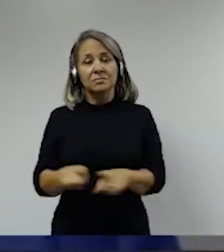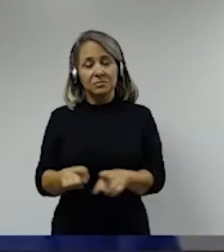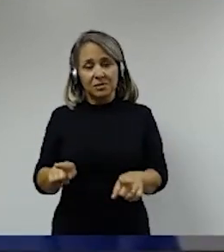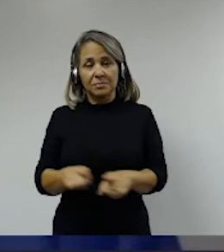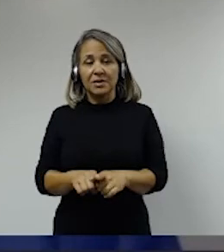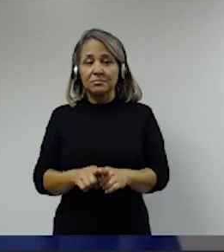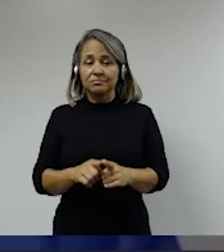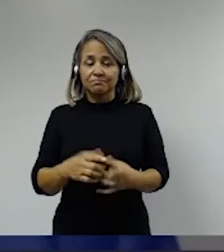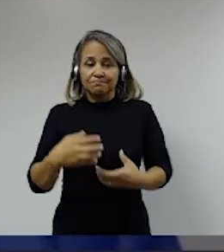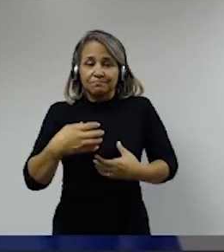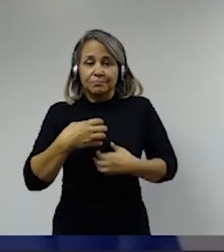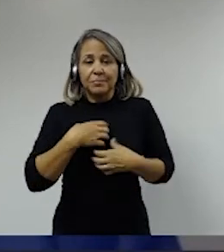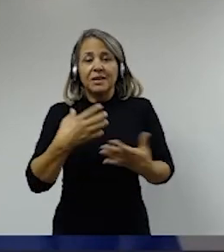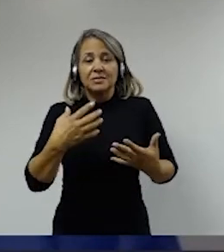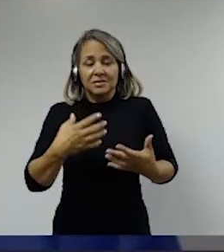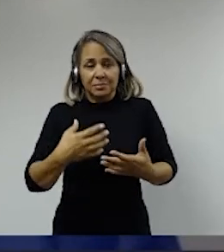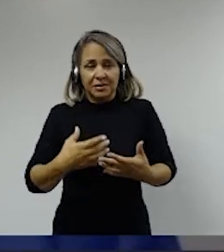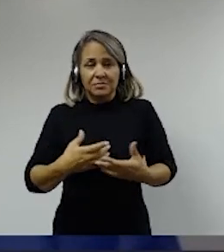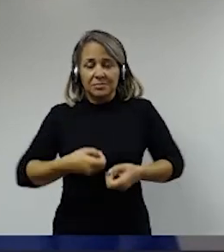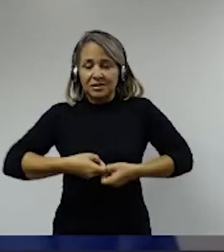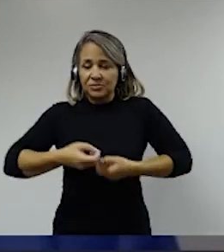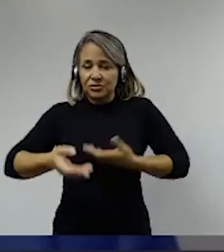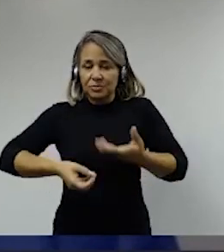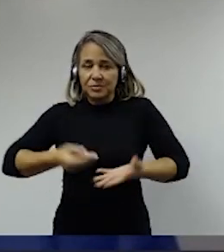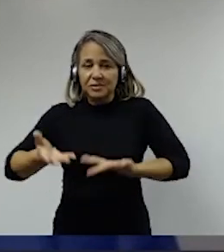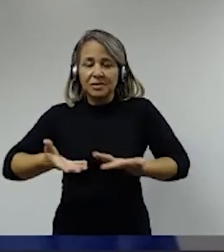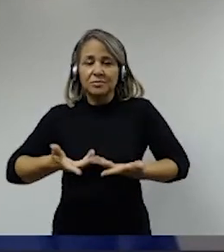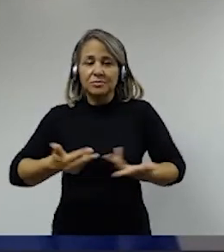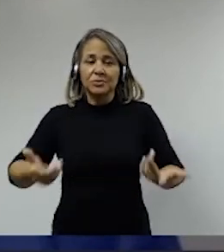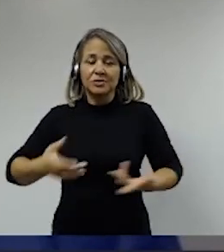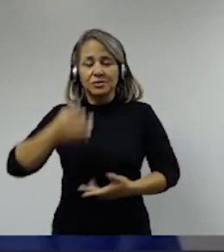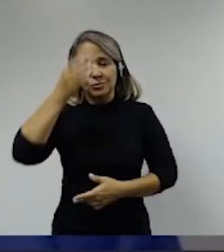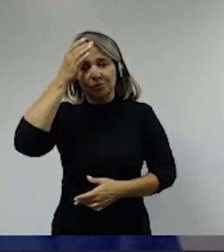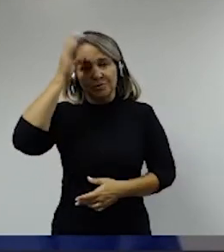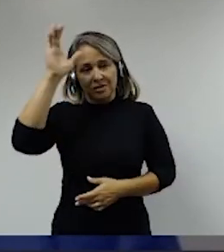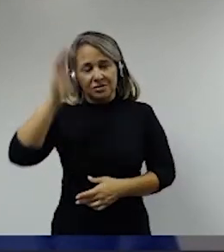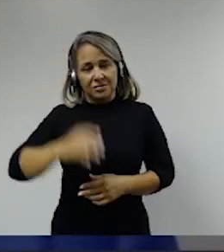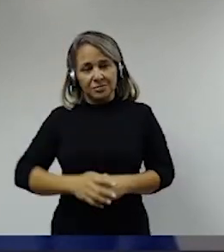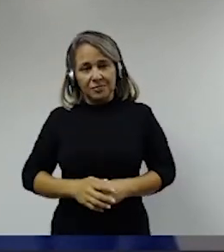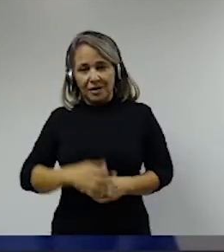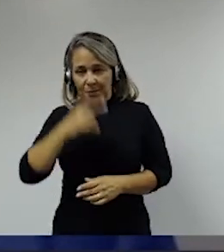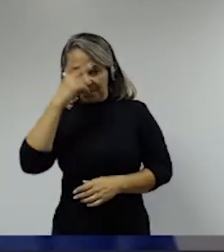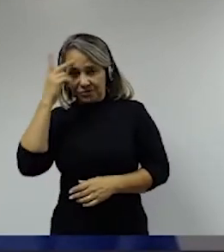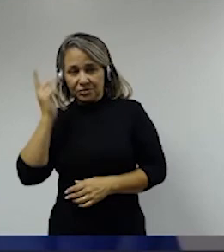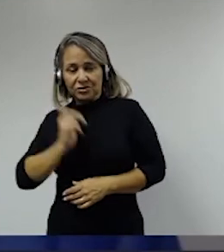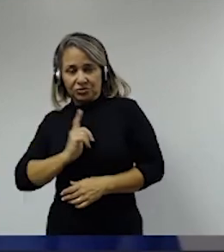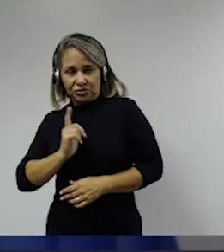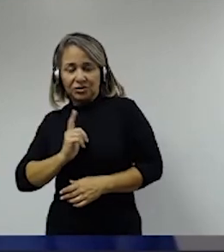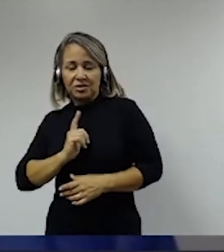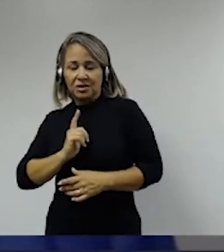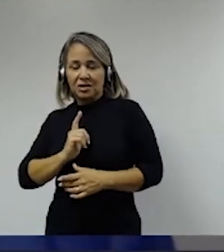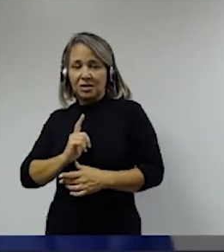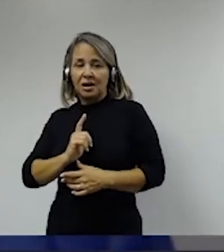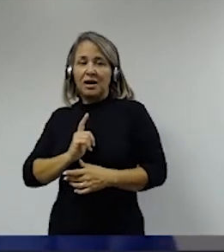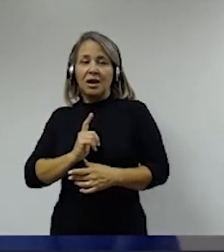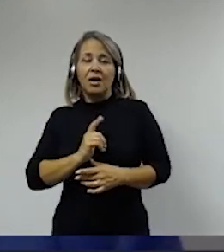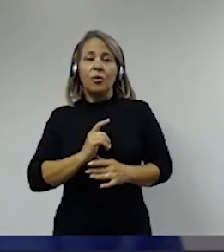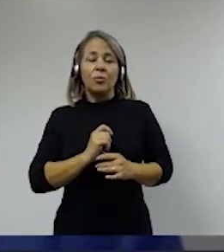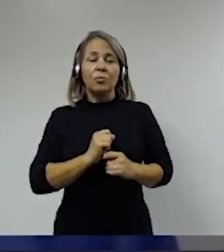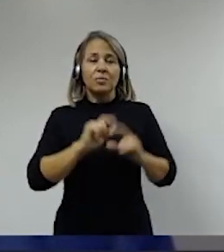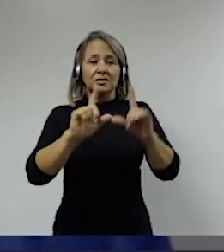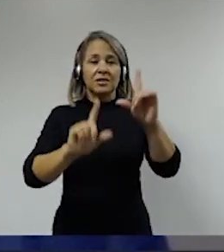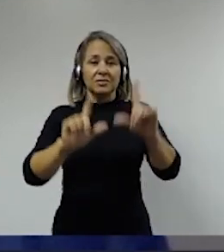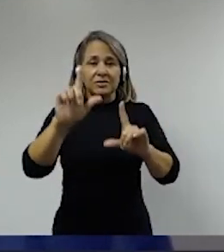impacta na fruição dos bens culturais também. Então, aquele que assinava um canal de streaming não vai assinar mais, aquele